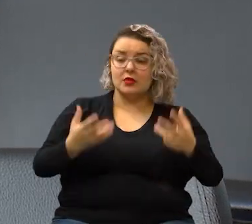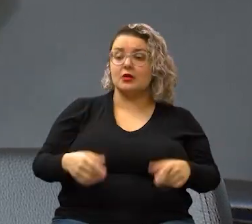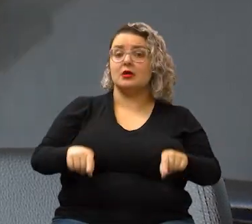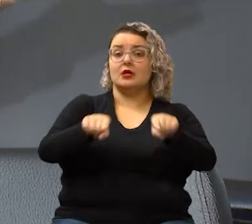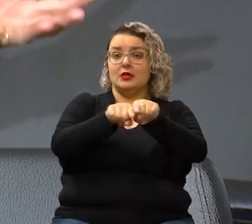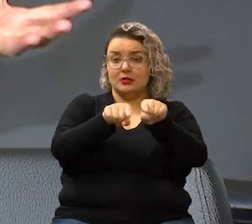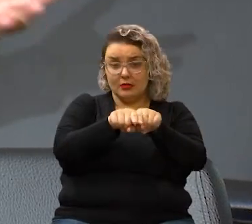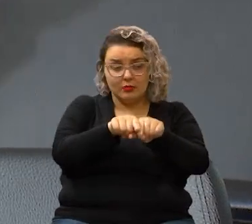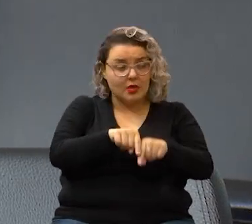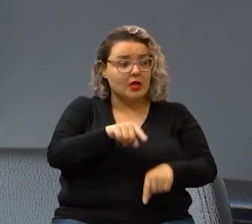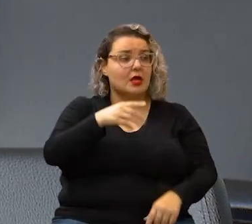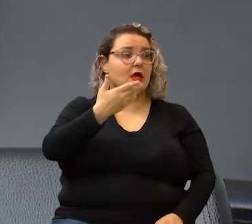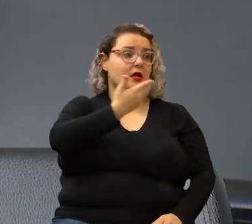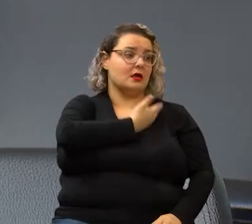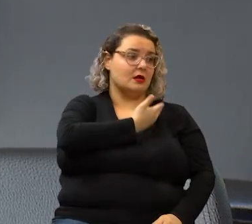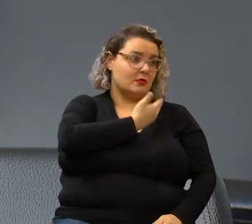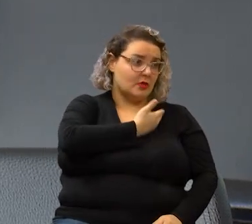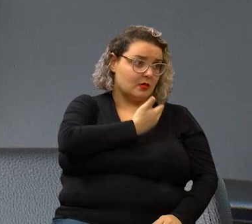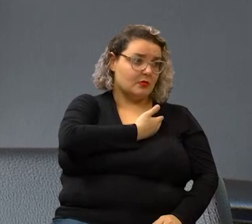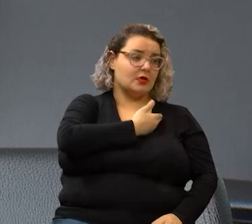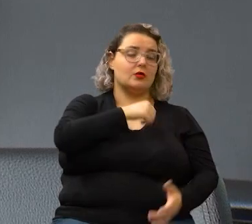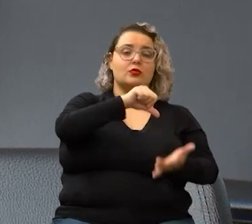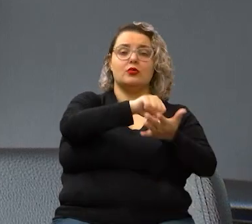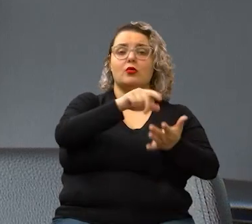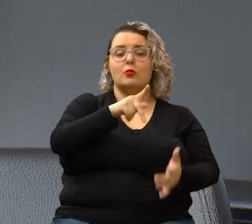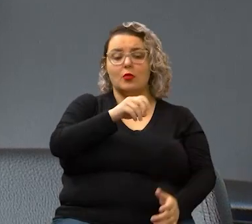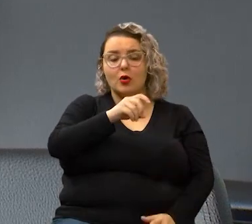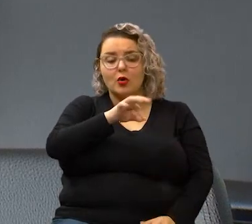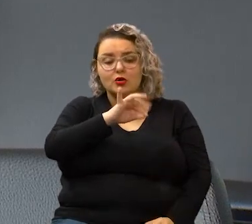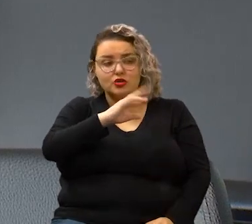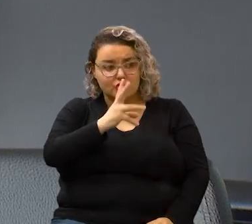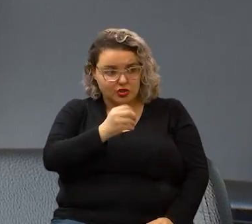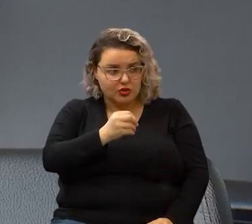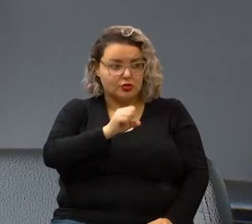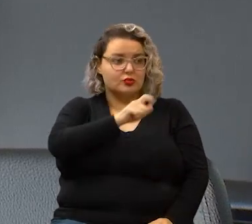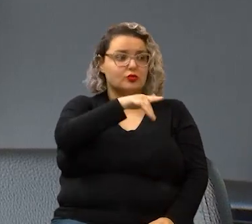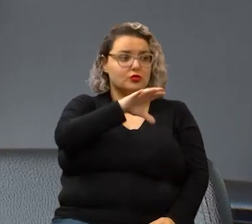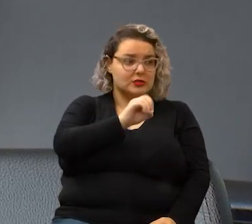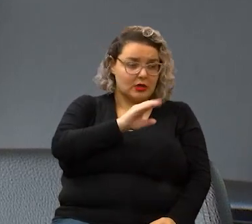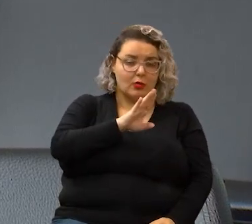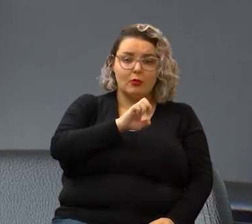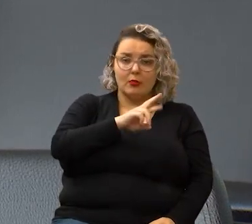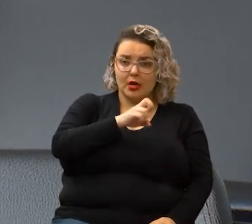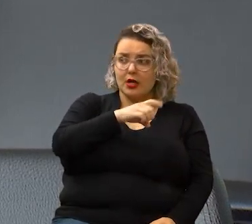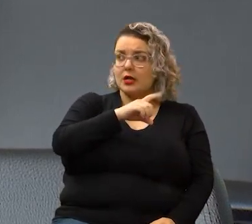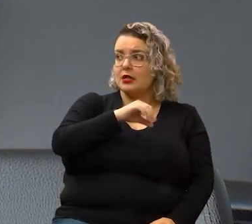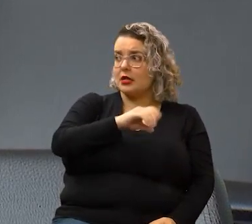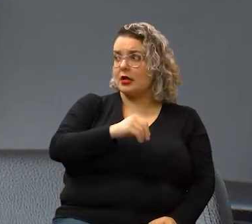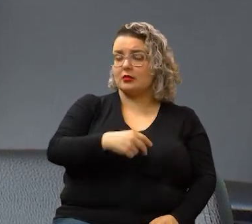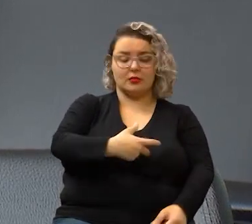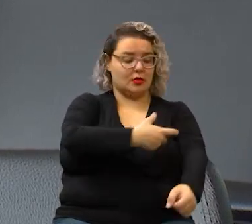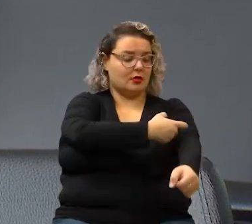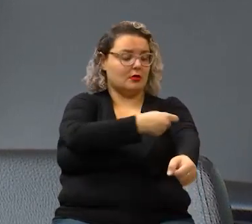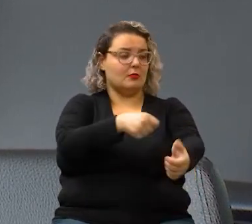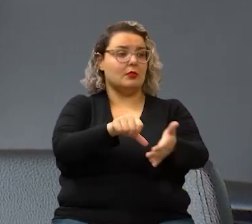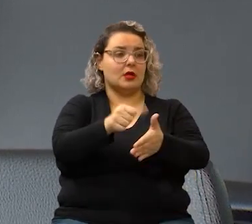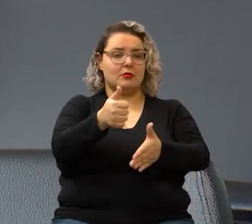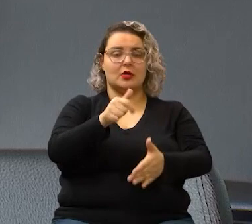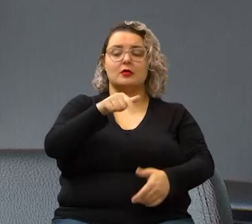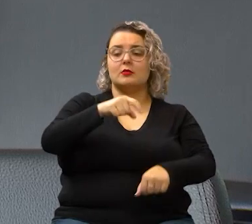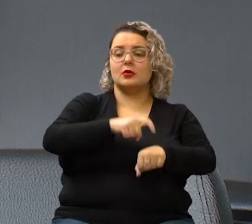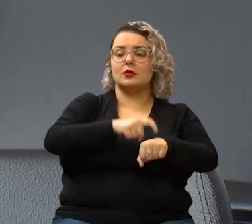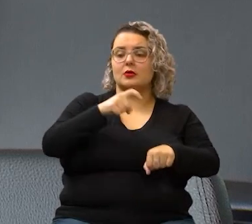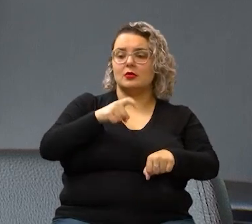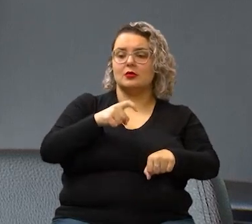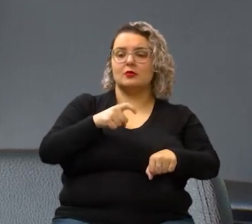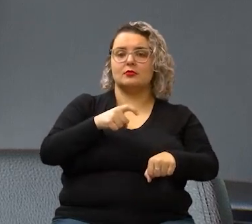enfermeiro. Inclusive, essa minha amiga do Postinho de São Bernardo, ela vai primeiro colher sangue,